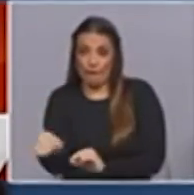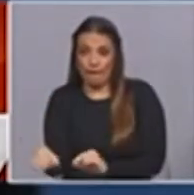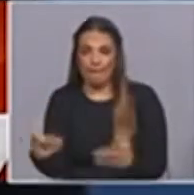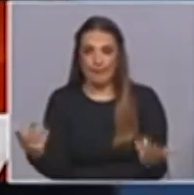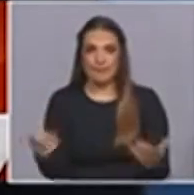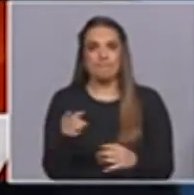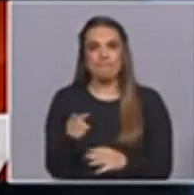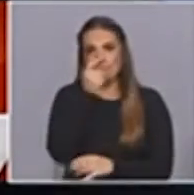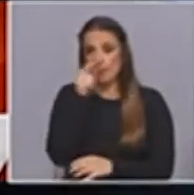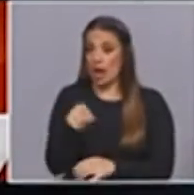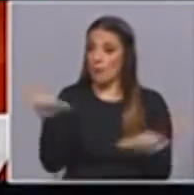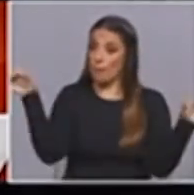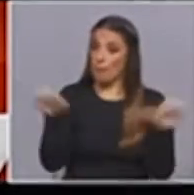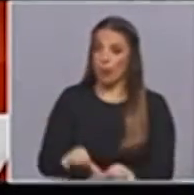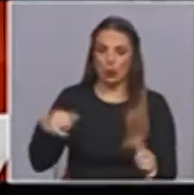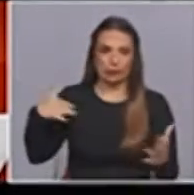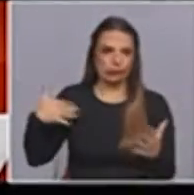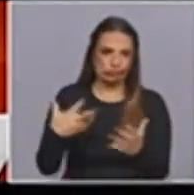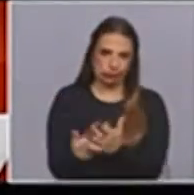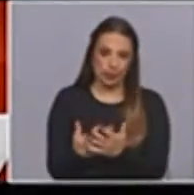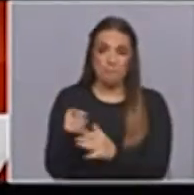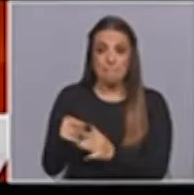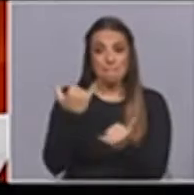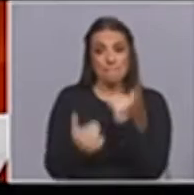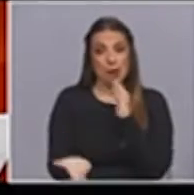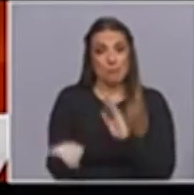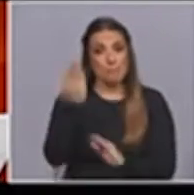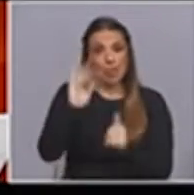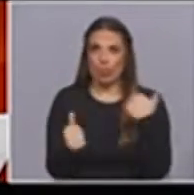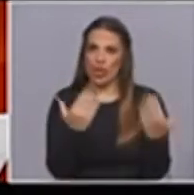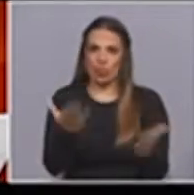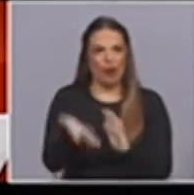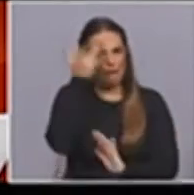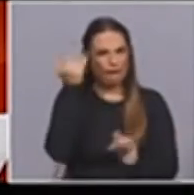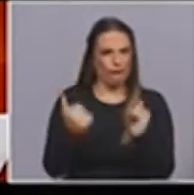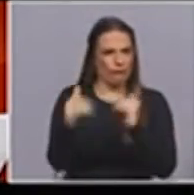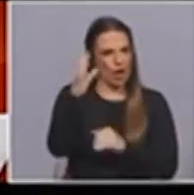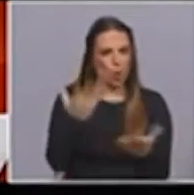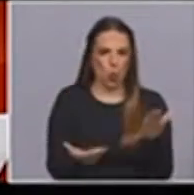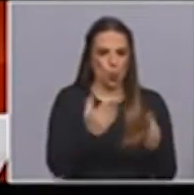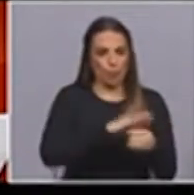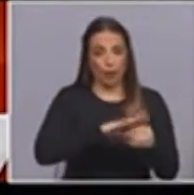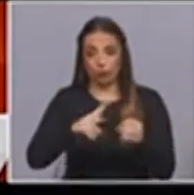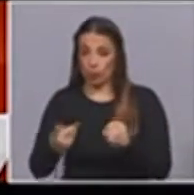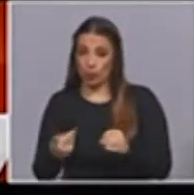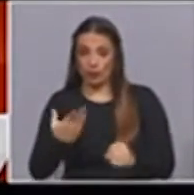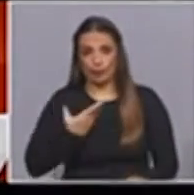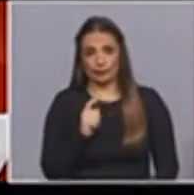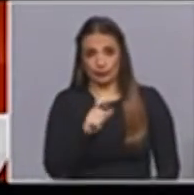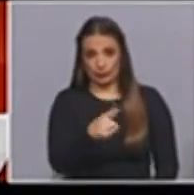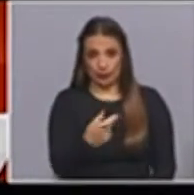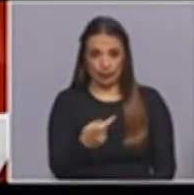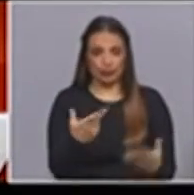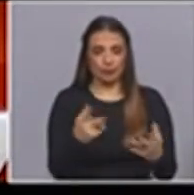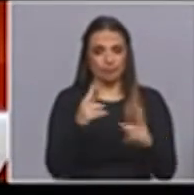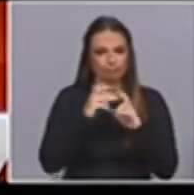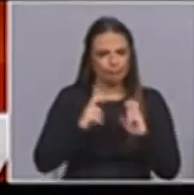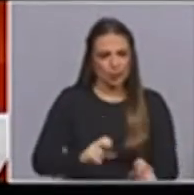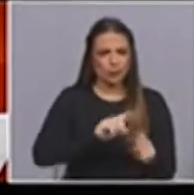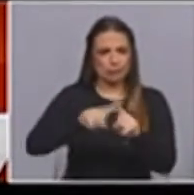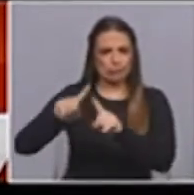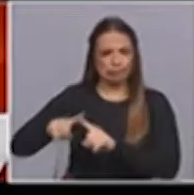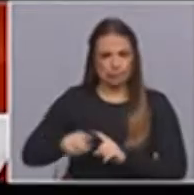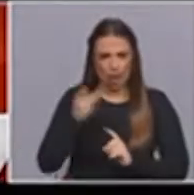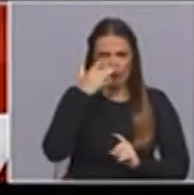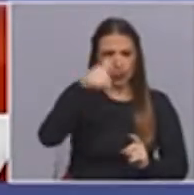se Tudo indica que é pior variante todas mais perigosa e mais vantajosa do que a variante Delta já foram detectados vários casos no Botswana